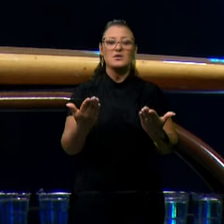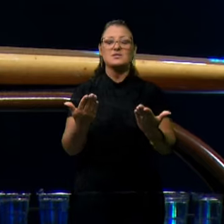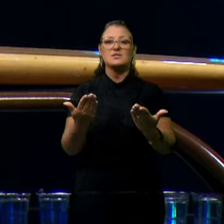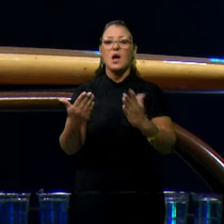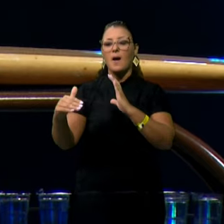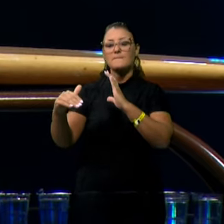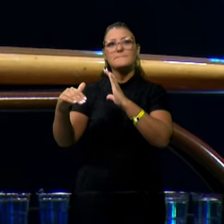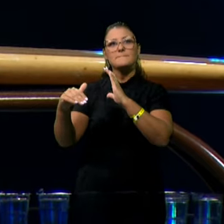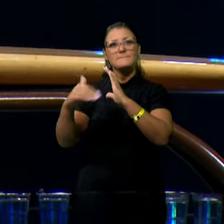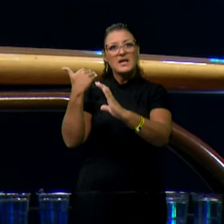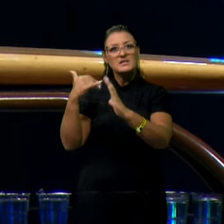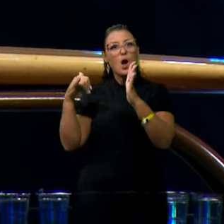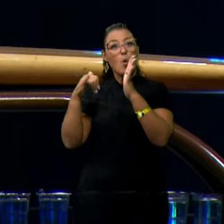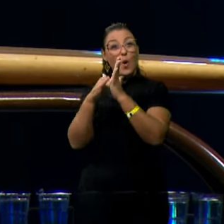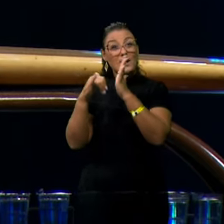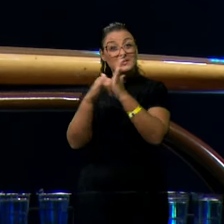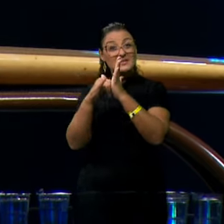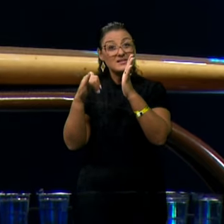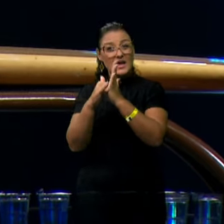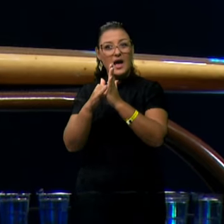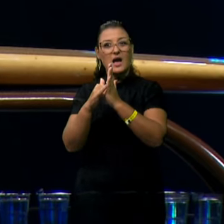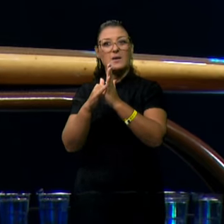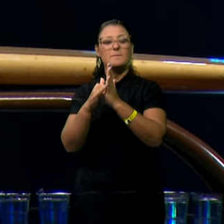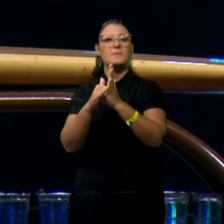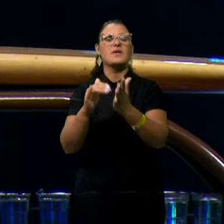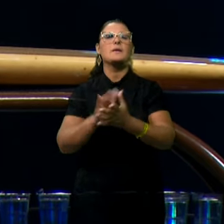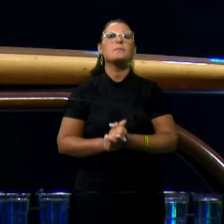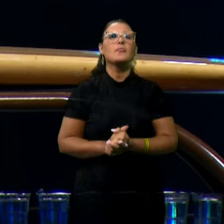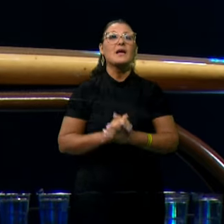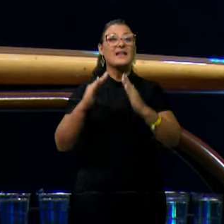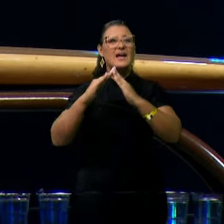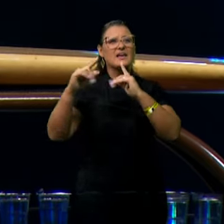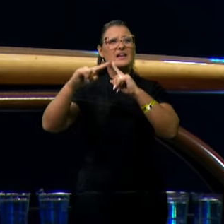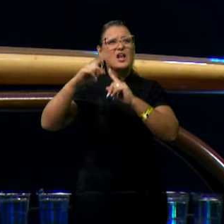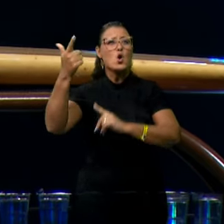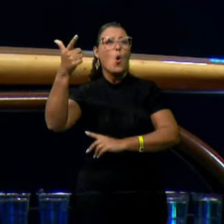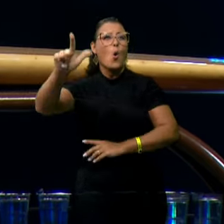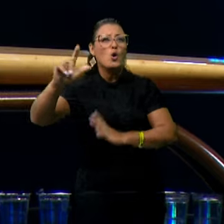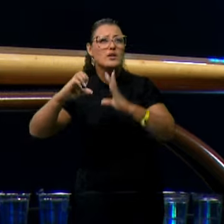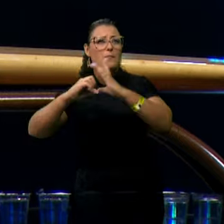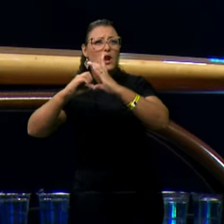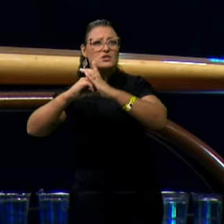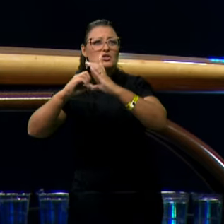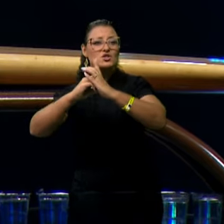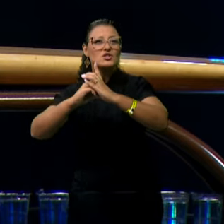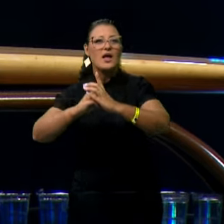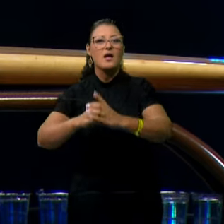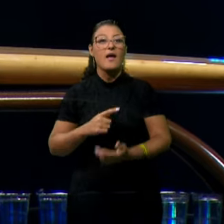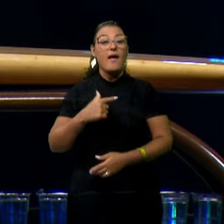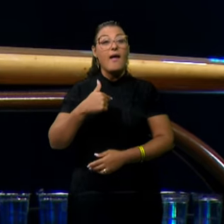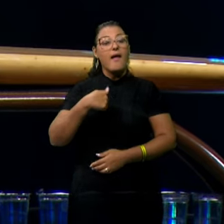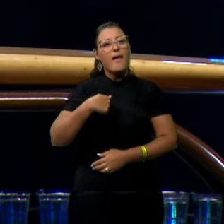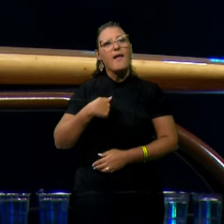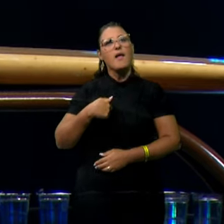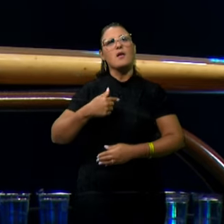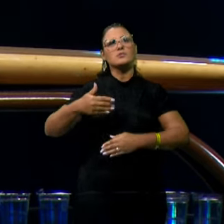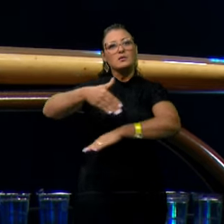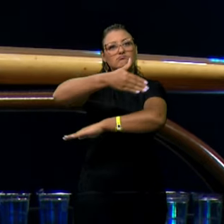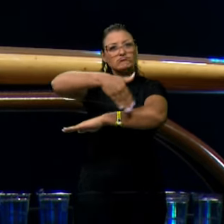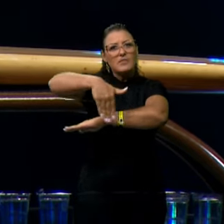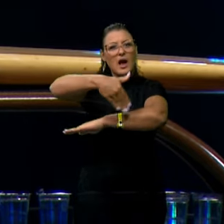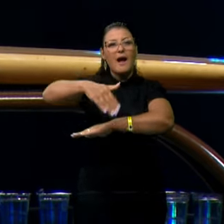Roque de uma moça que eu falei com ela agora aqui chegando na igreja que ela disse eu estava na Castelo Branco eu te vi na